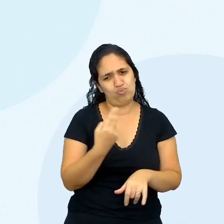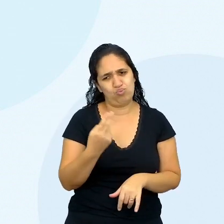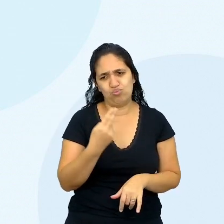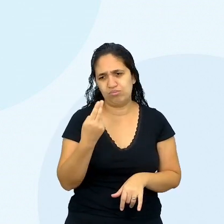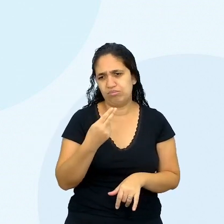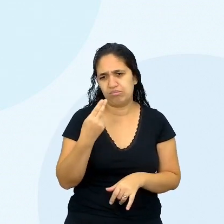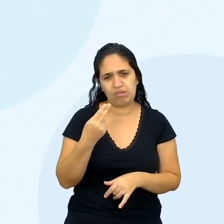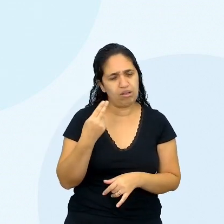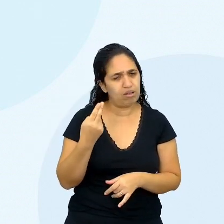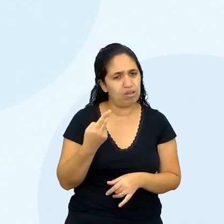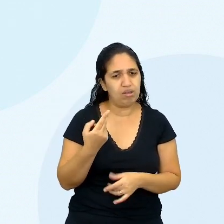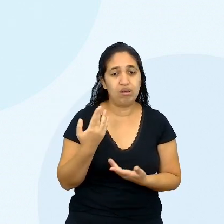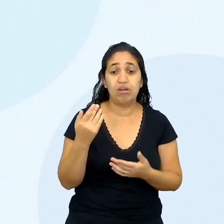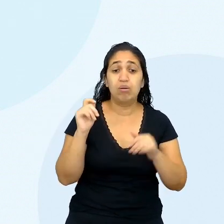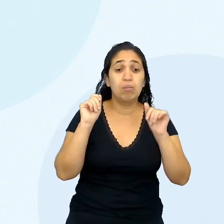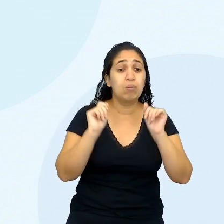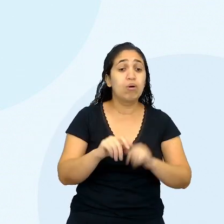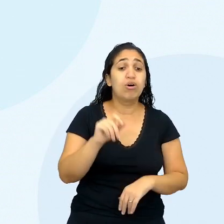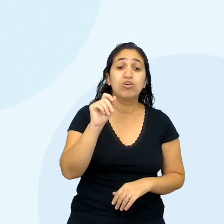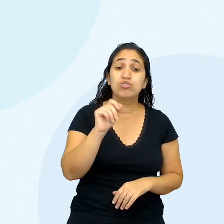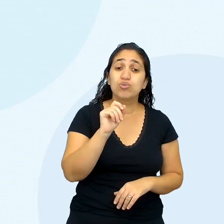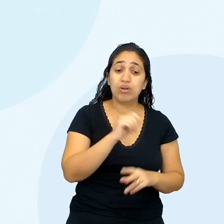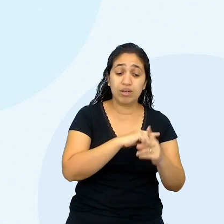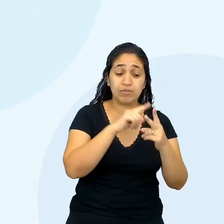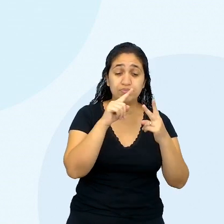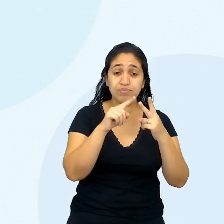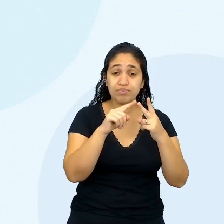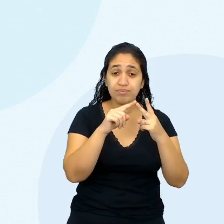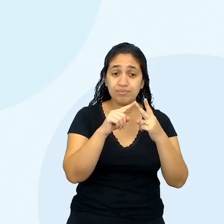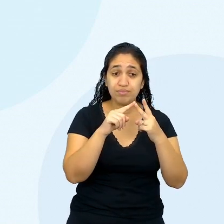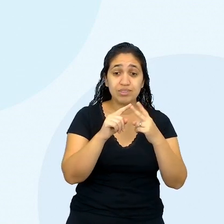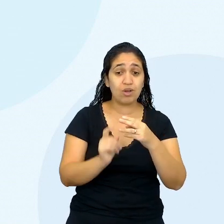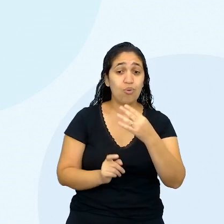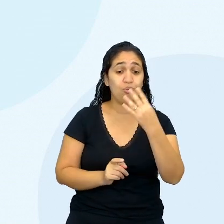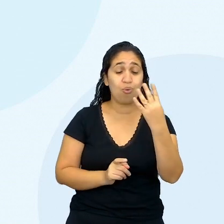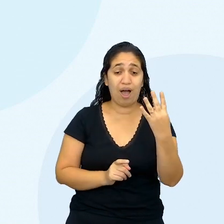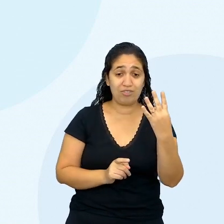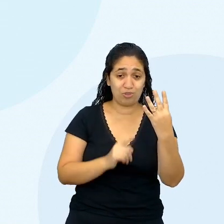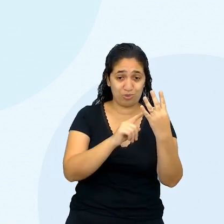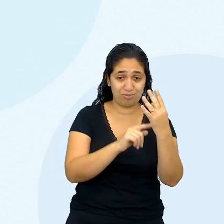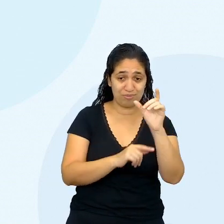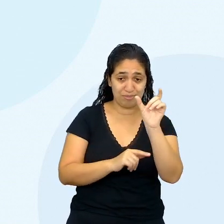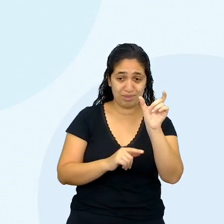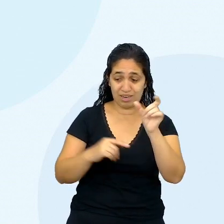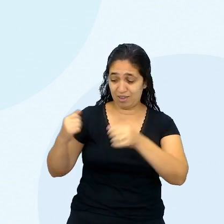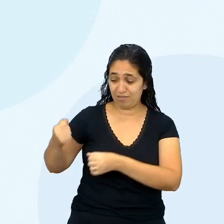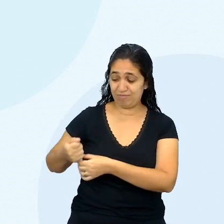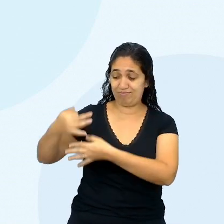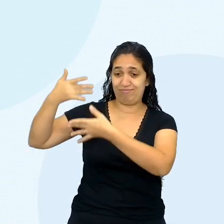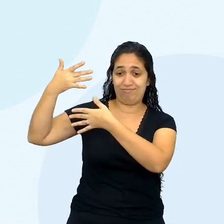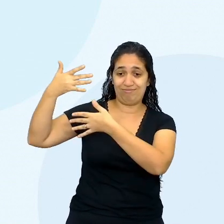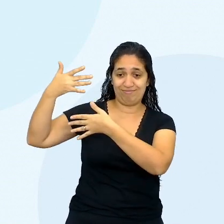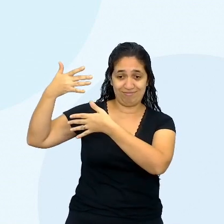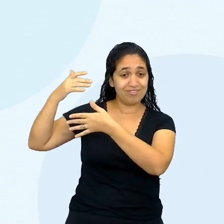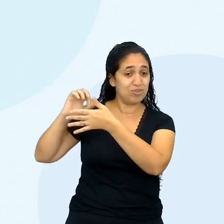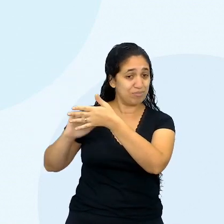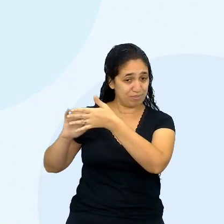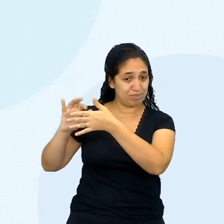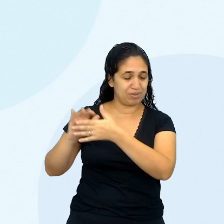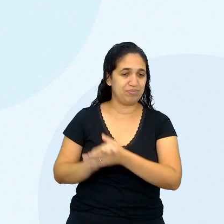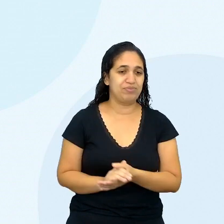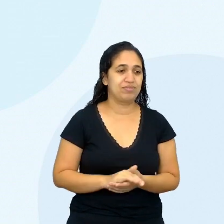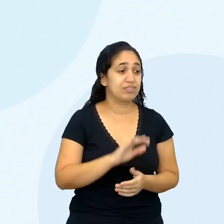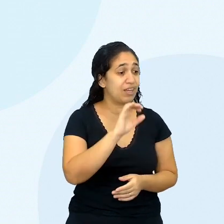do QR Code, você pode colocar também as suas 4 palavras no chat aqui do programa. Isso, okay. Edson, só